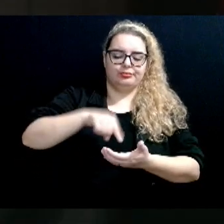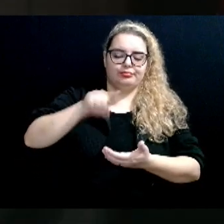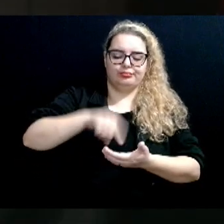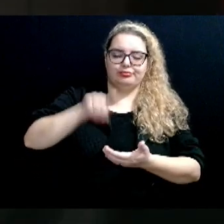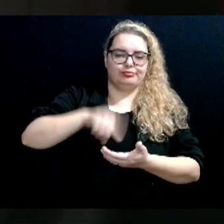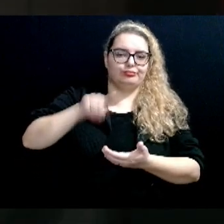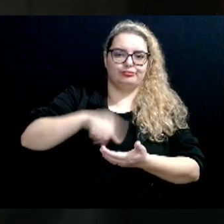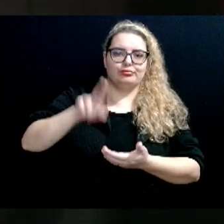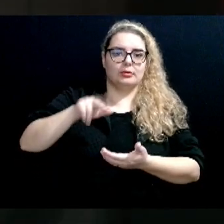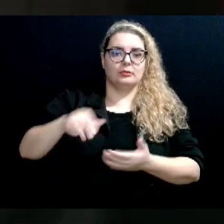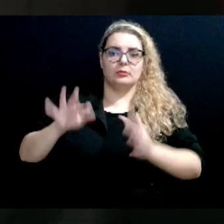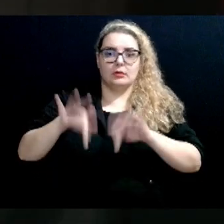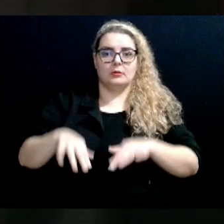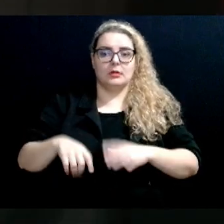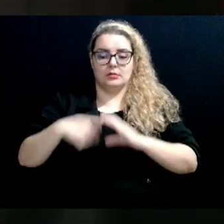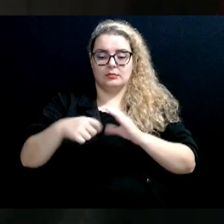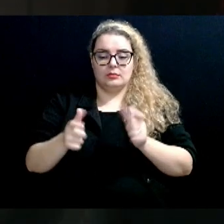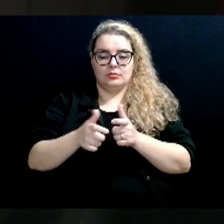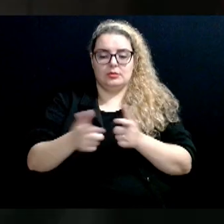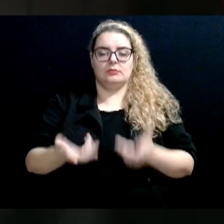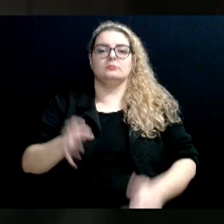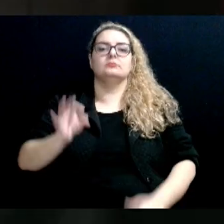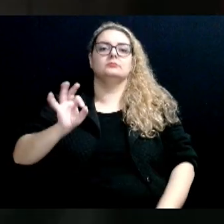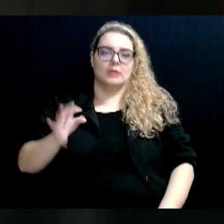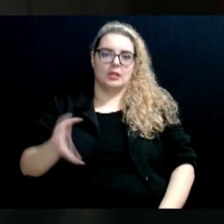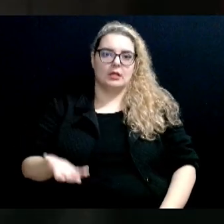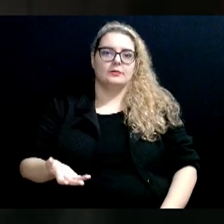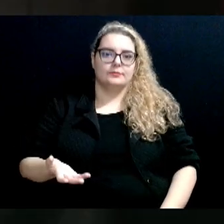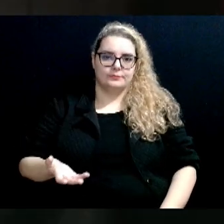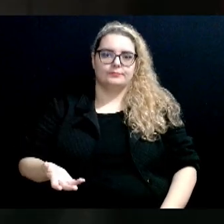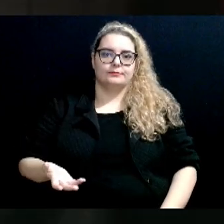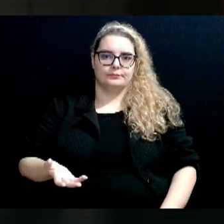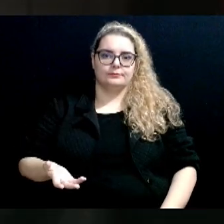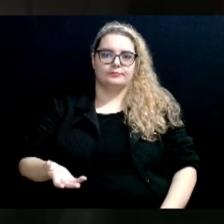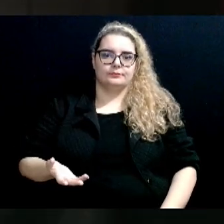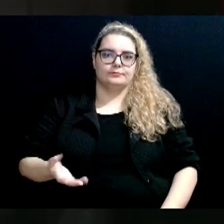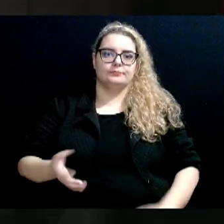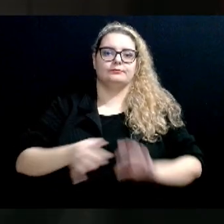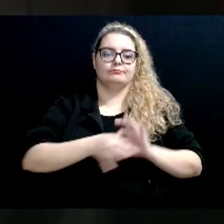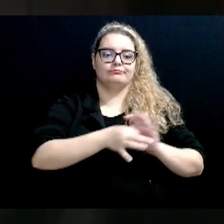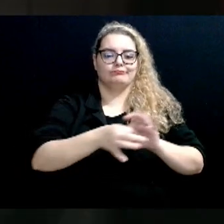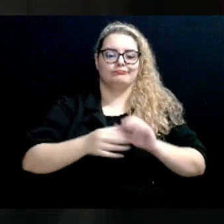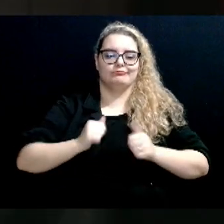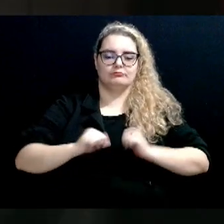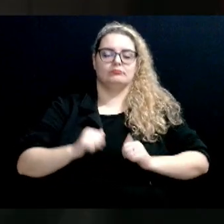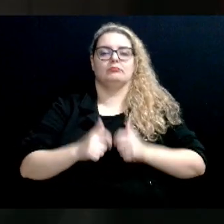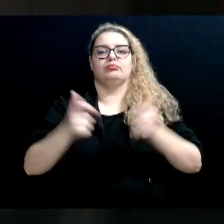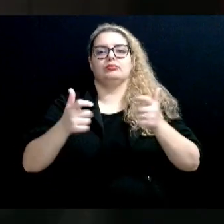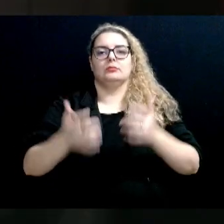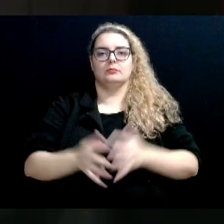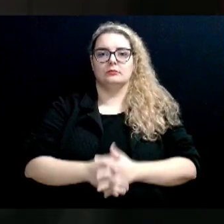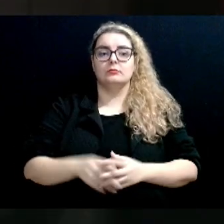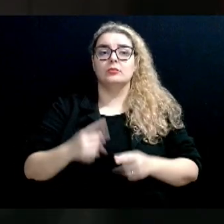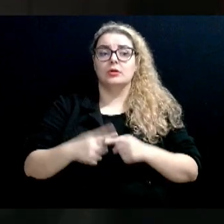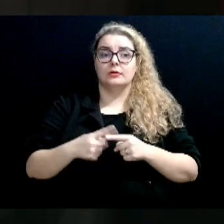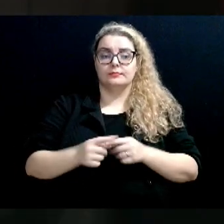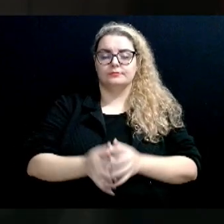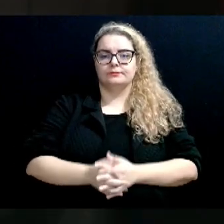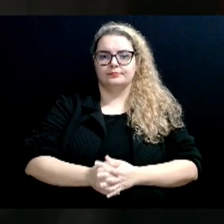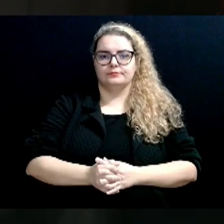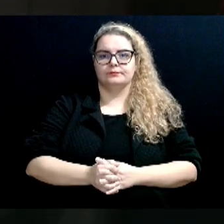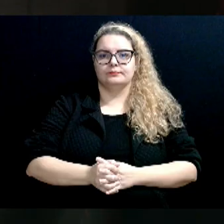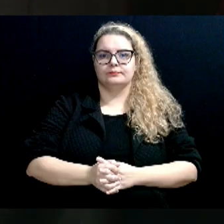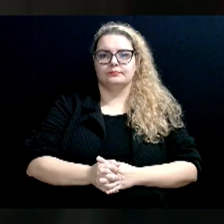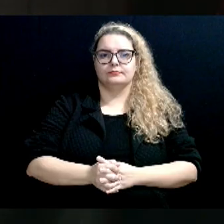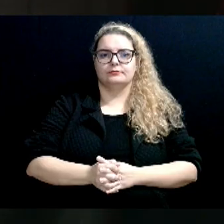curtos, e que isso, com certeza, ele vai sim desencadear a ansiedade. Por quê? porque nós temos ali vários tipos